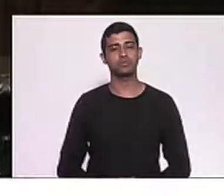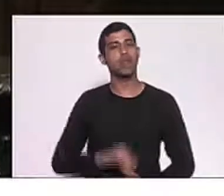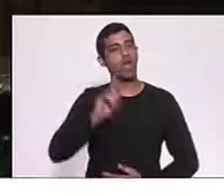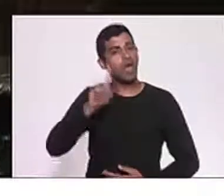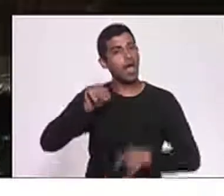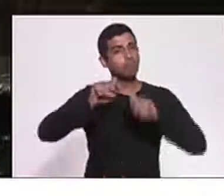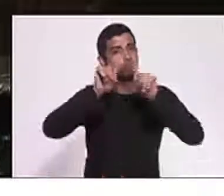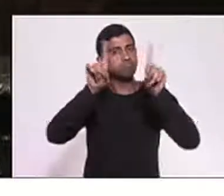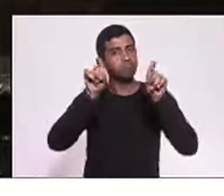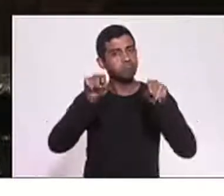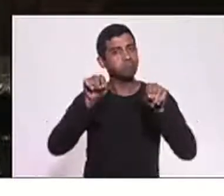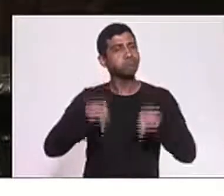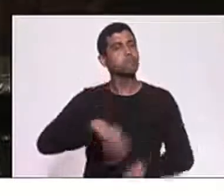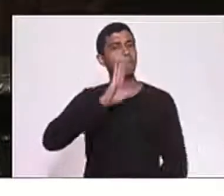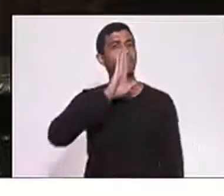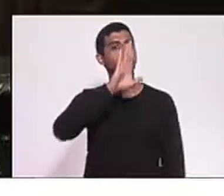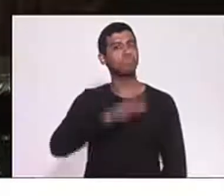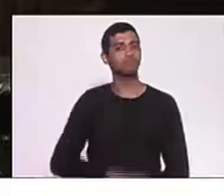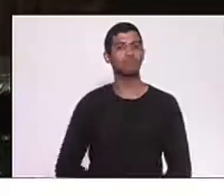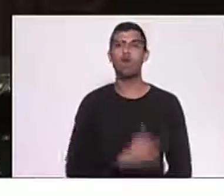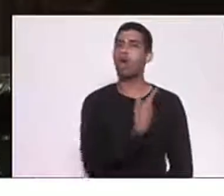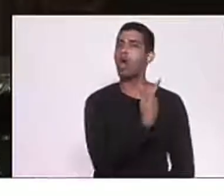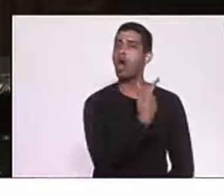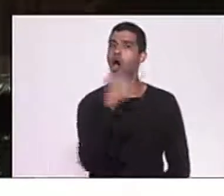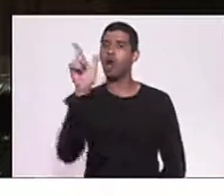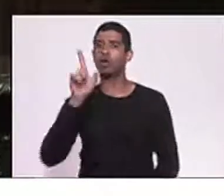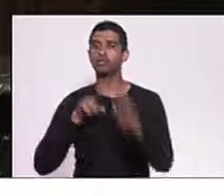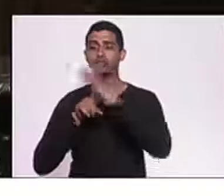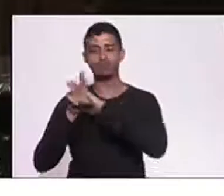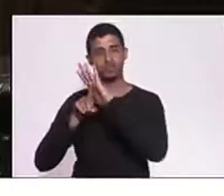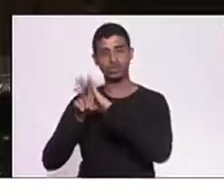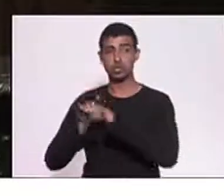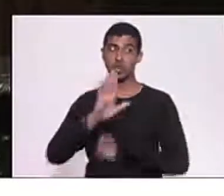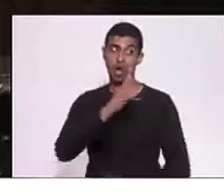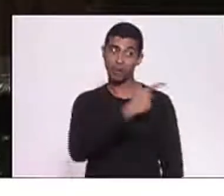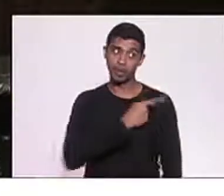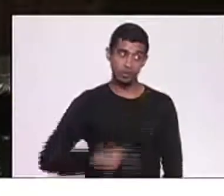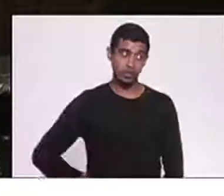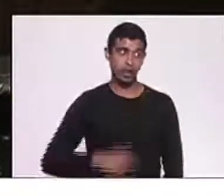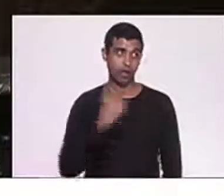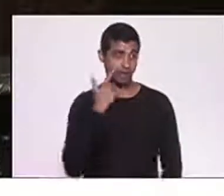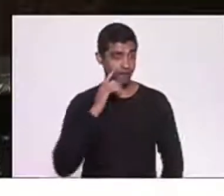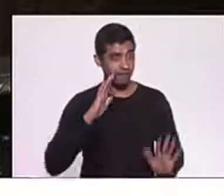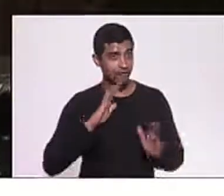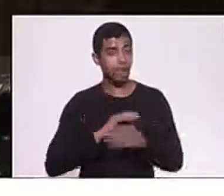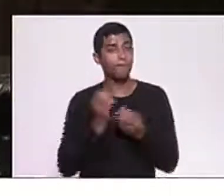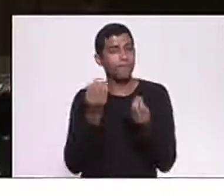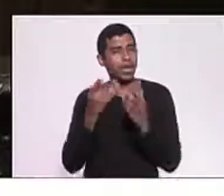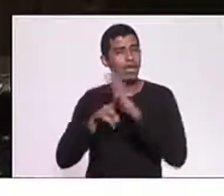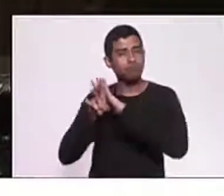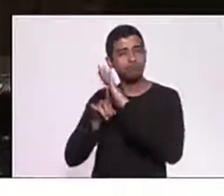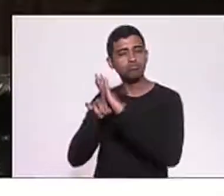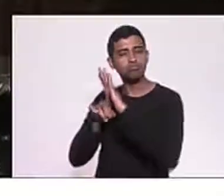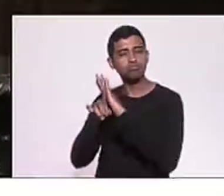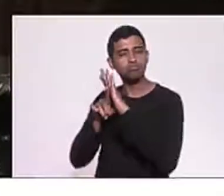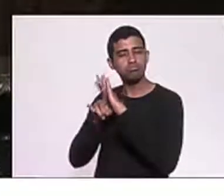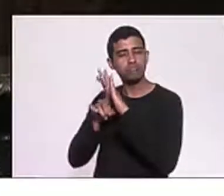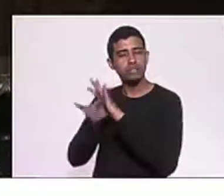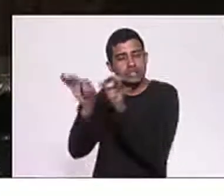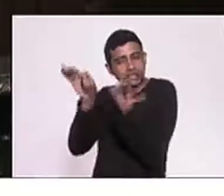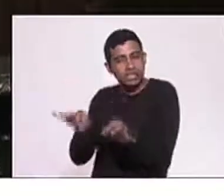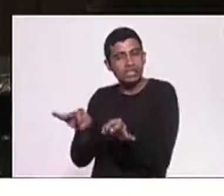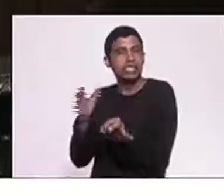questão central. E a outra investigação, senhor presidente, é para verificar